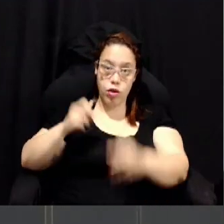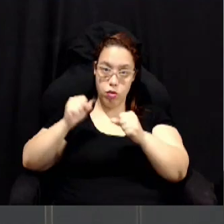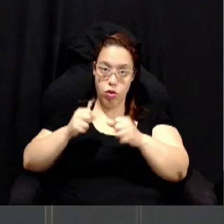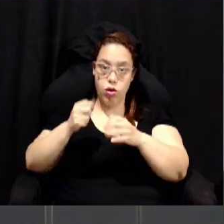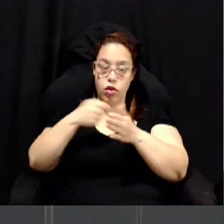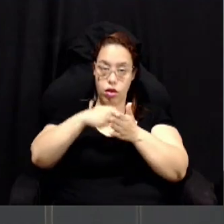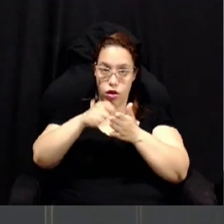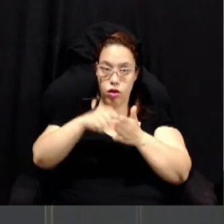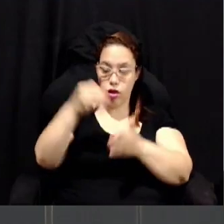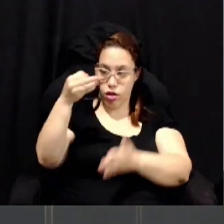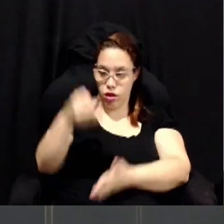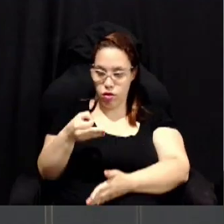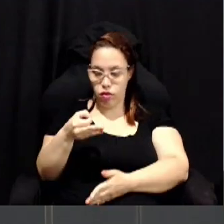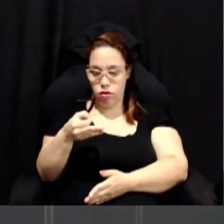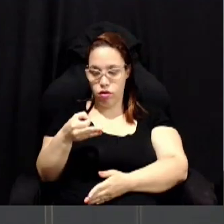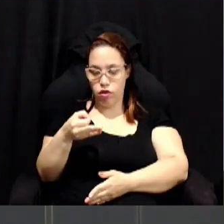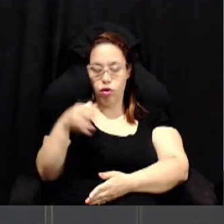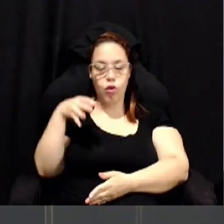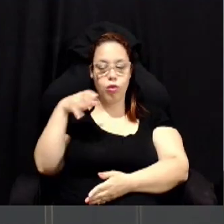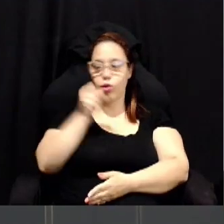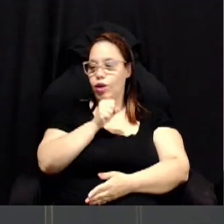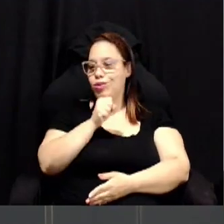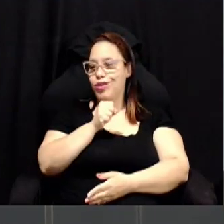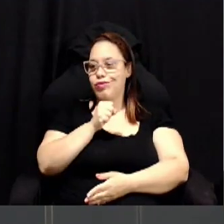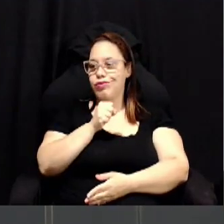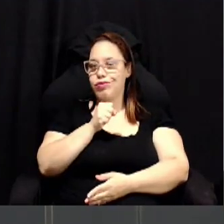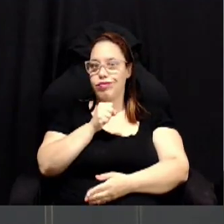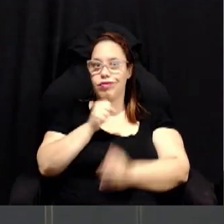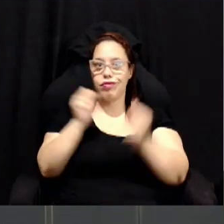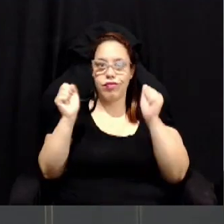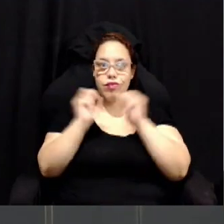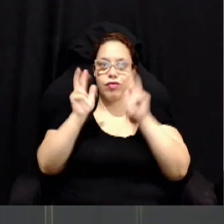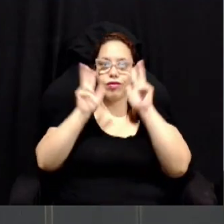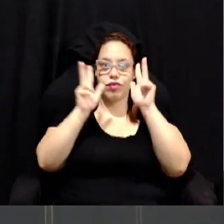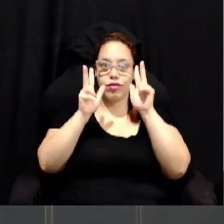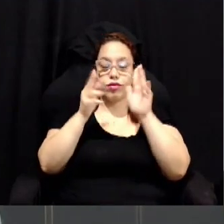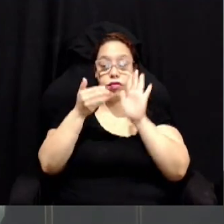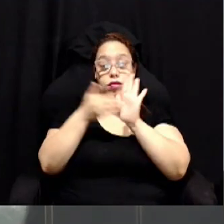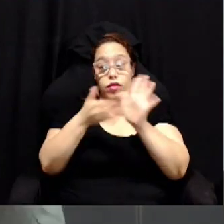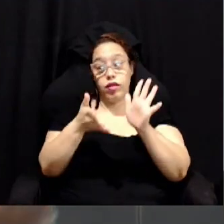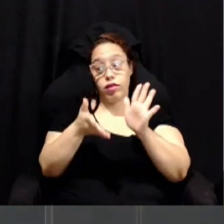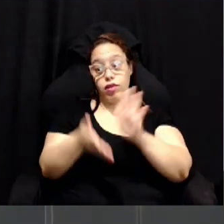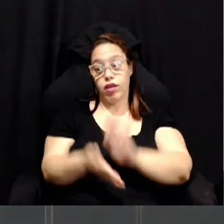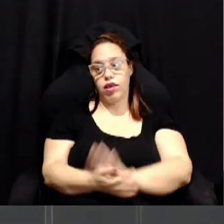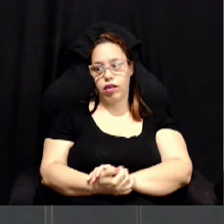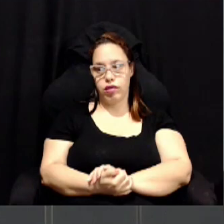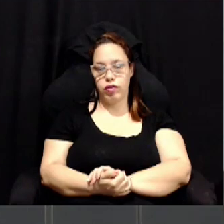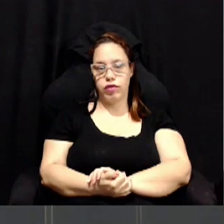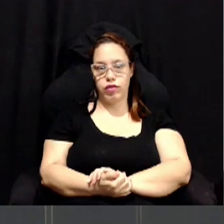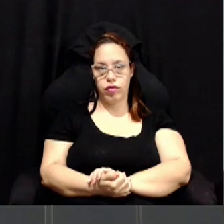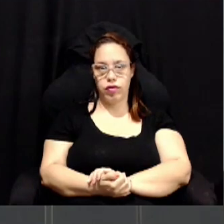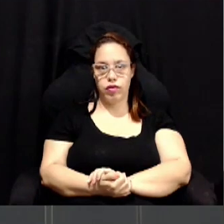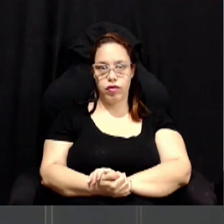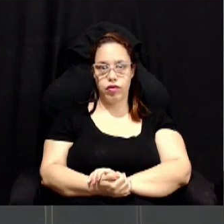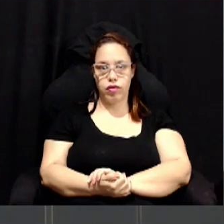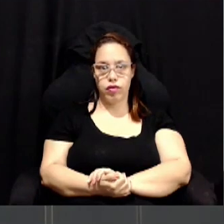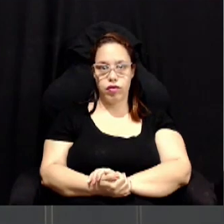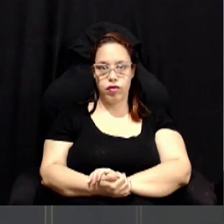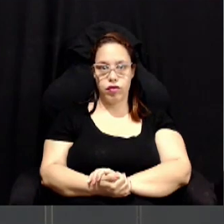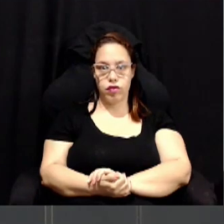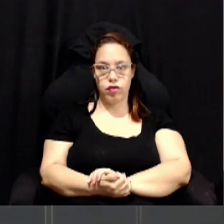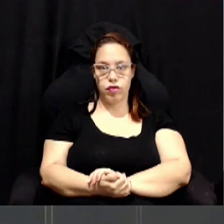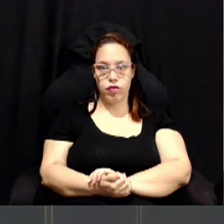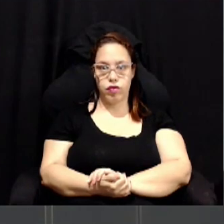aí foi muito rápido, porque aí os sinais eram bastante evidentes, né? Já o quadro clínico dela configurava muito o